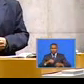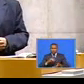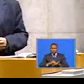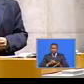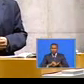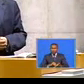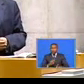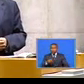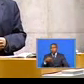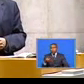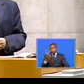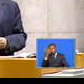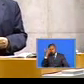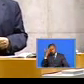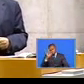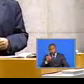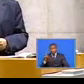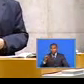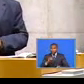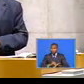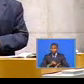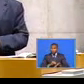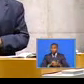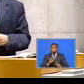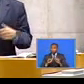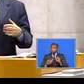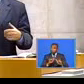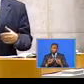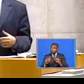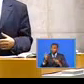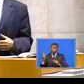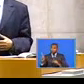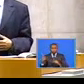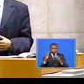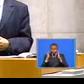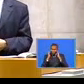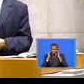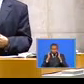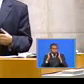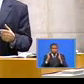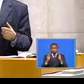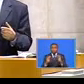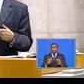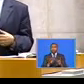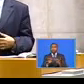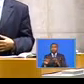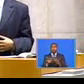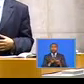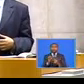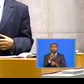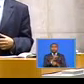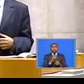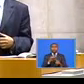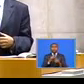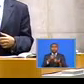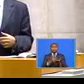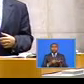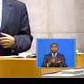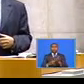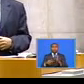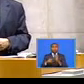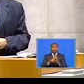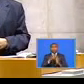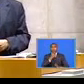qualificar essa falta de ação, não vem cumprindo o plano de metas estabelecido pelo próprio